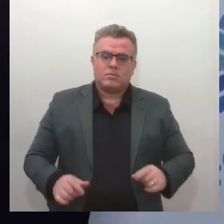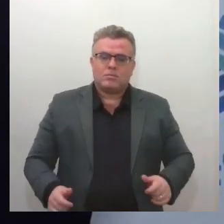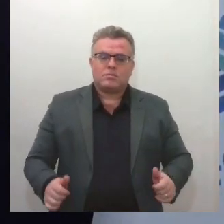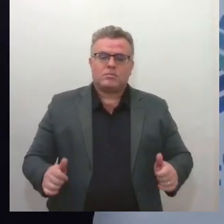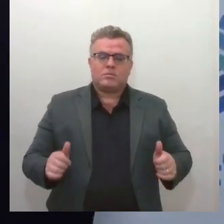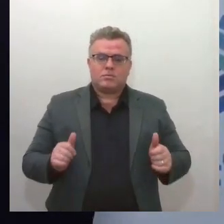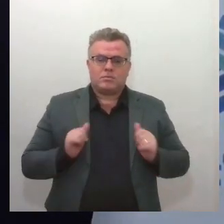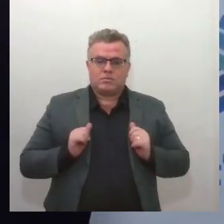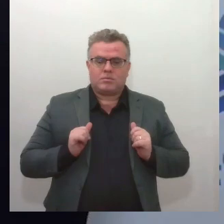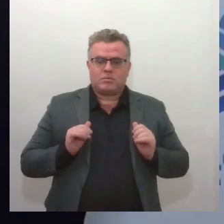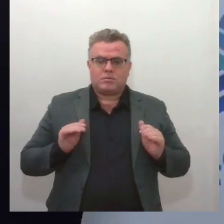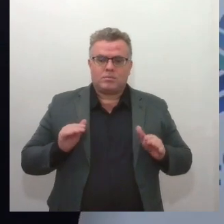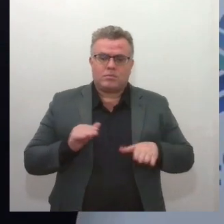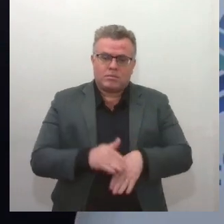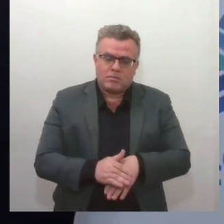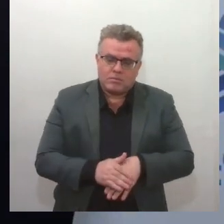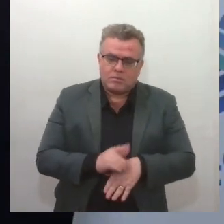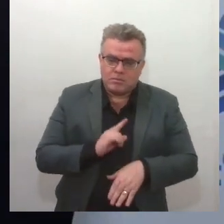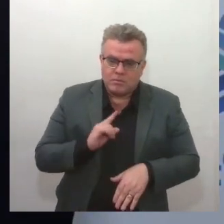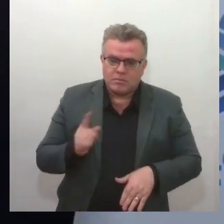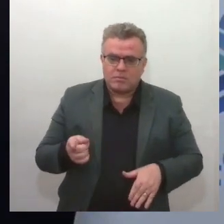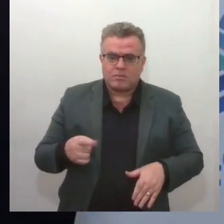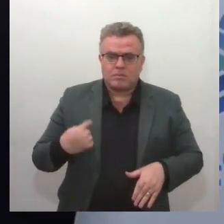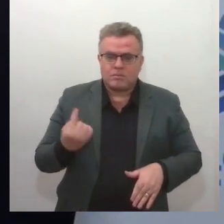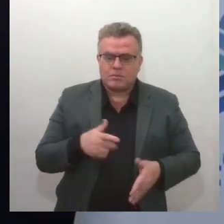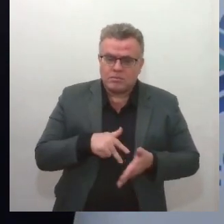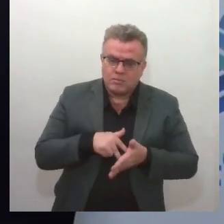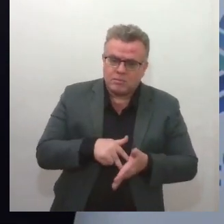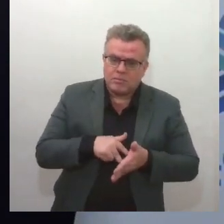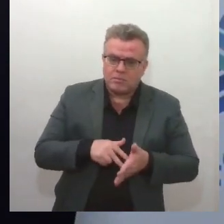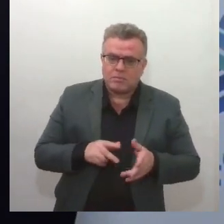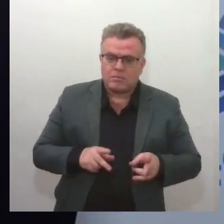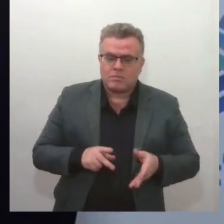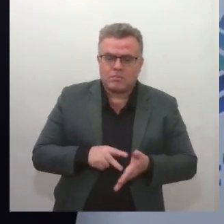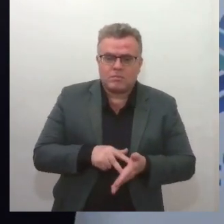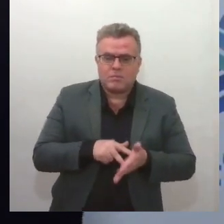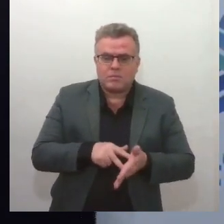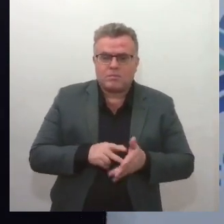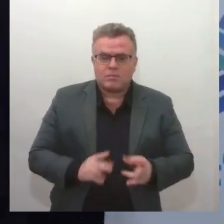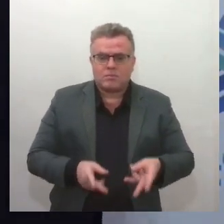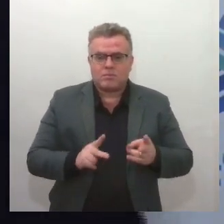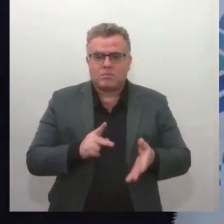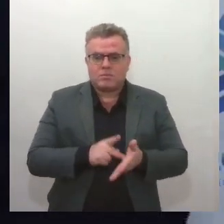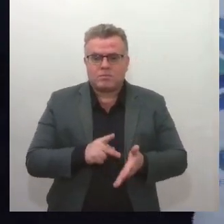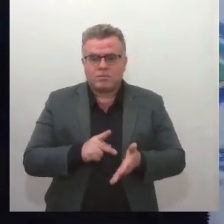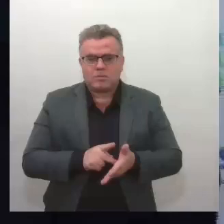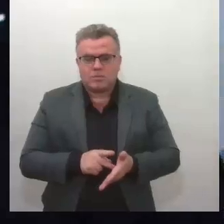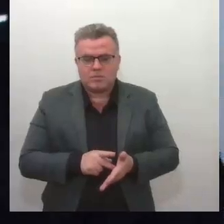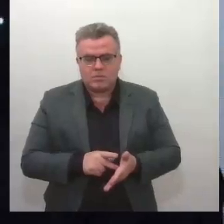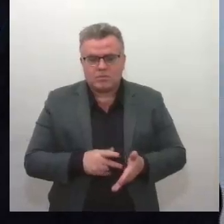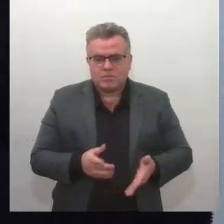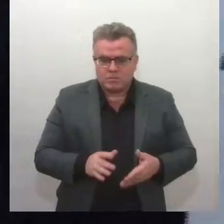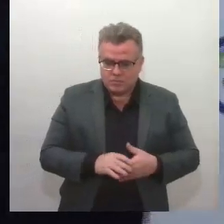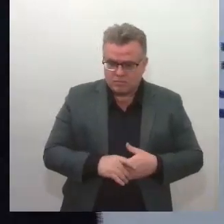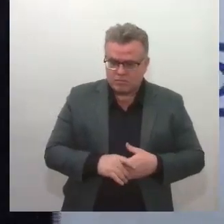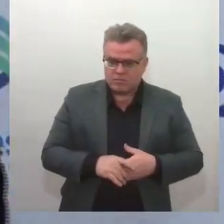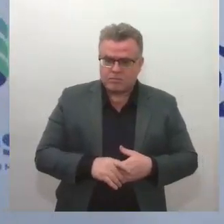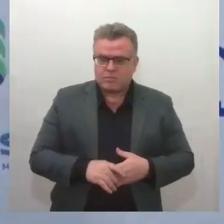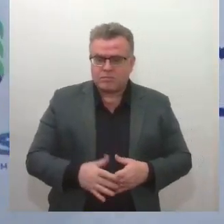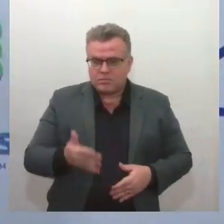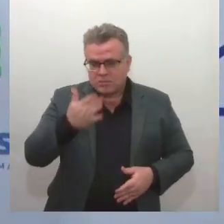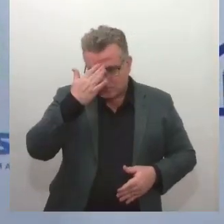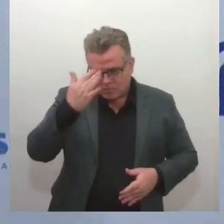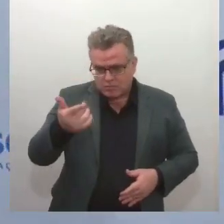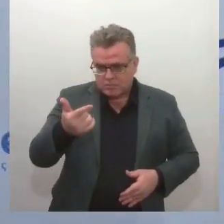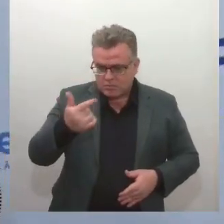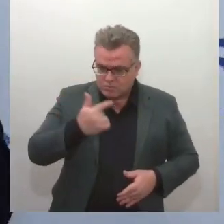vamos continuar firme, e justiça aí por Marielle e Anderson. Obrigado mais uma vez à deputada Linda Brasil,